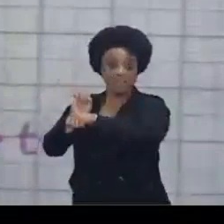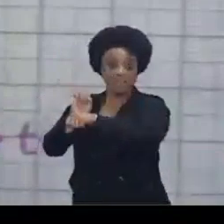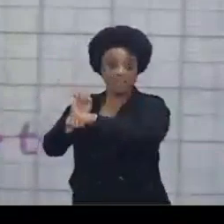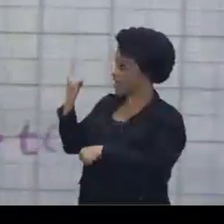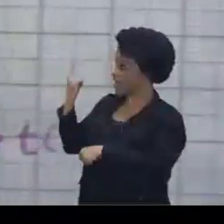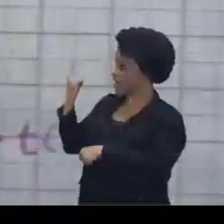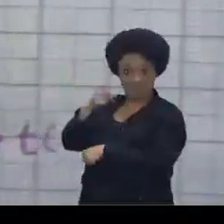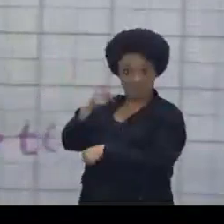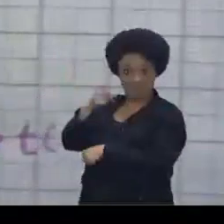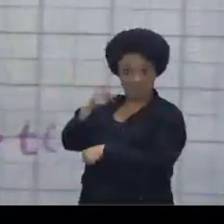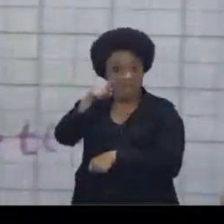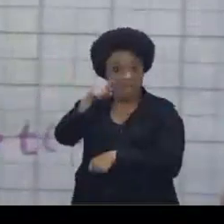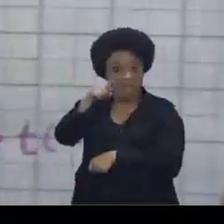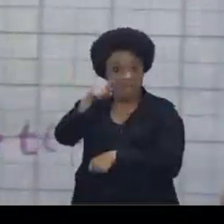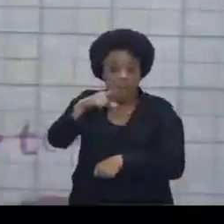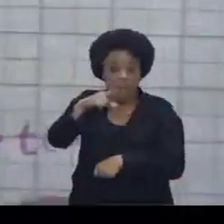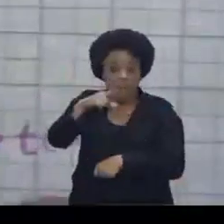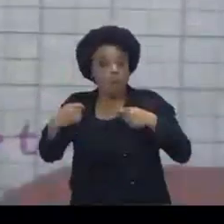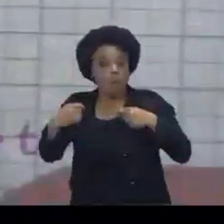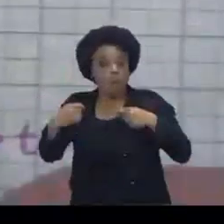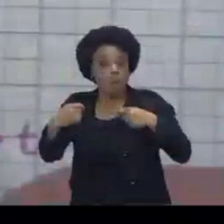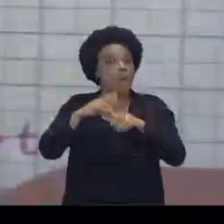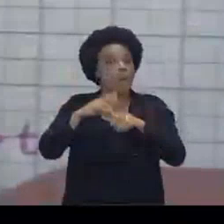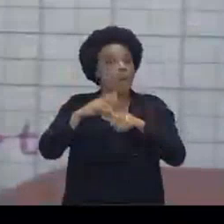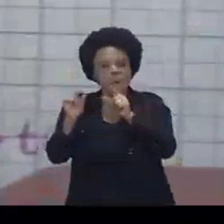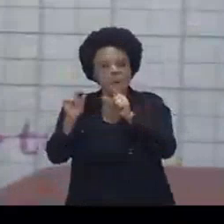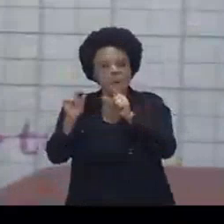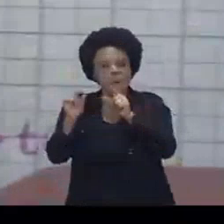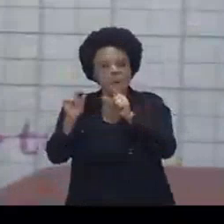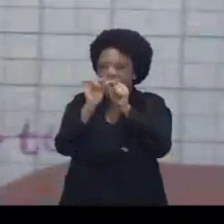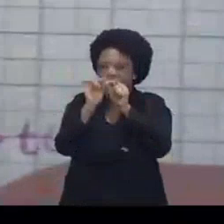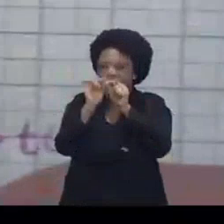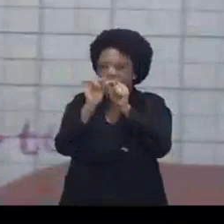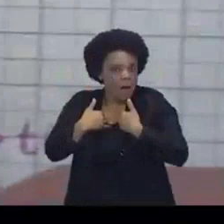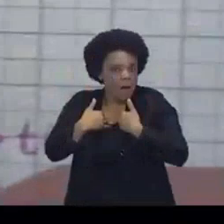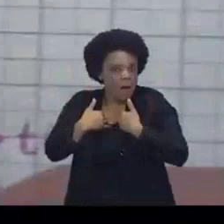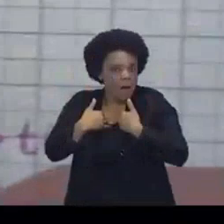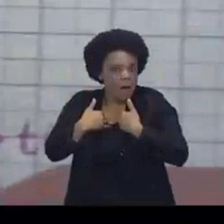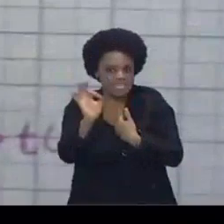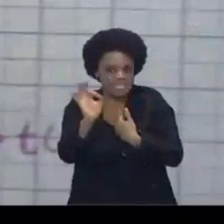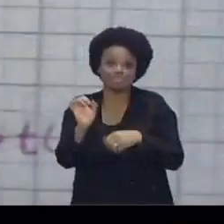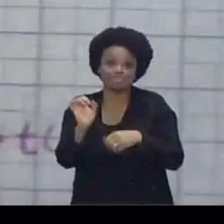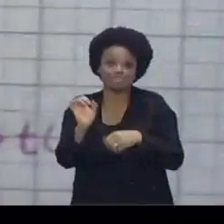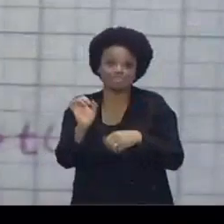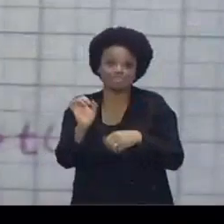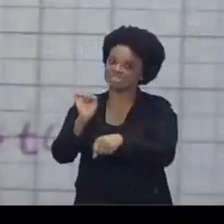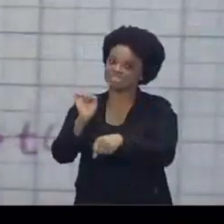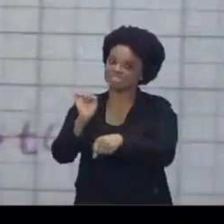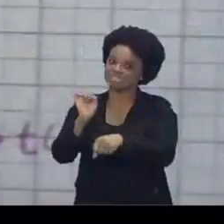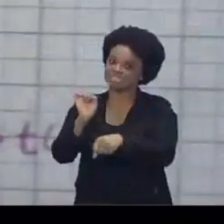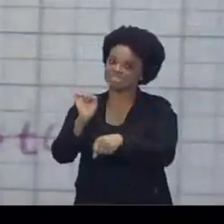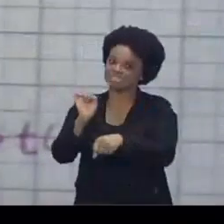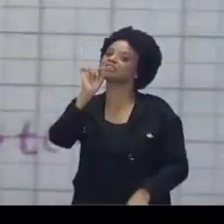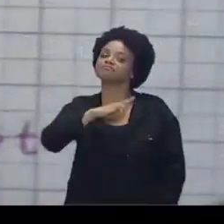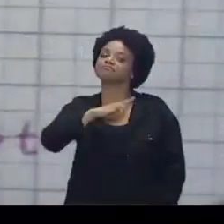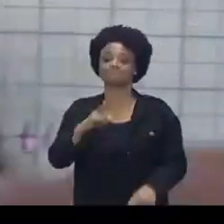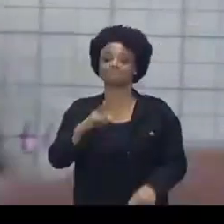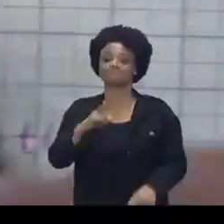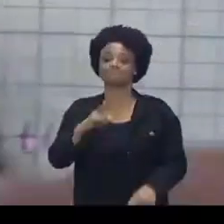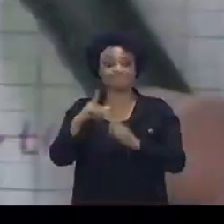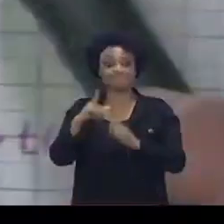não tenha medidas iguais às minhas, ou seja, eu espero que você tenha o quê? Realmente uma